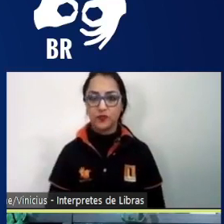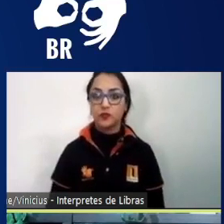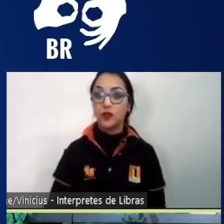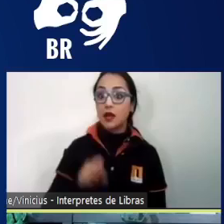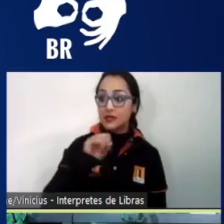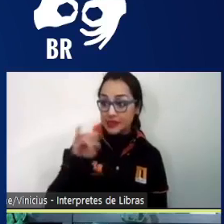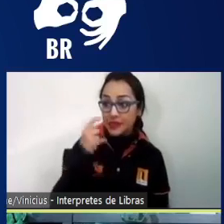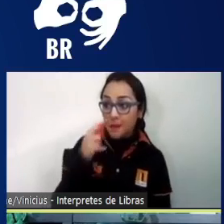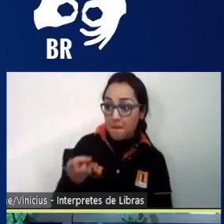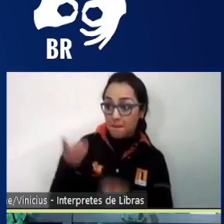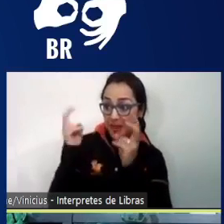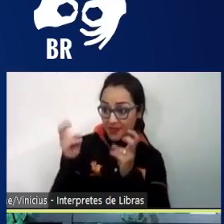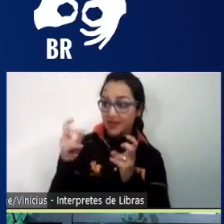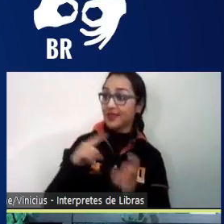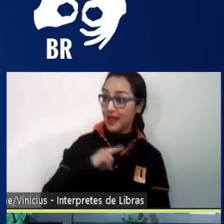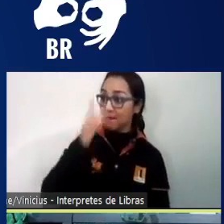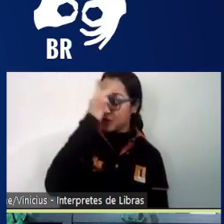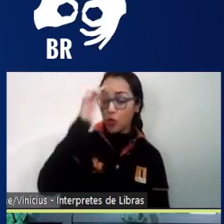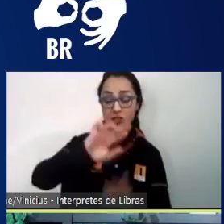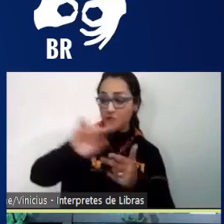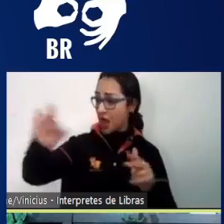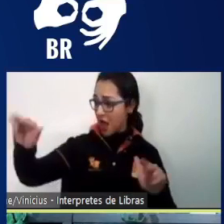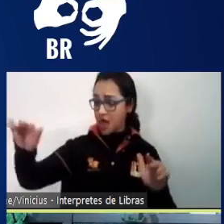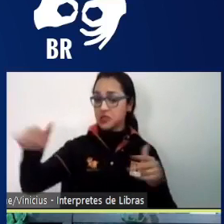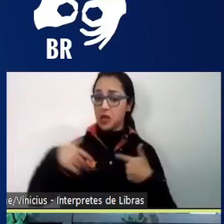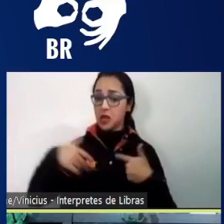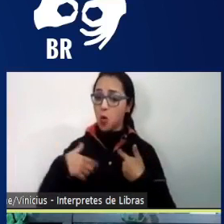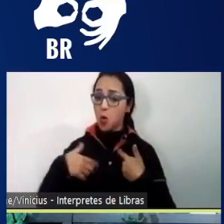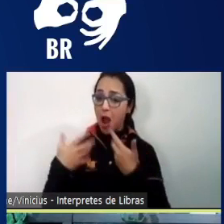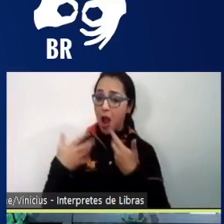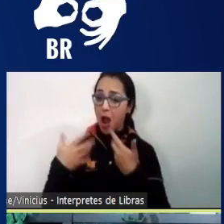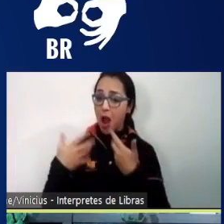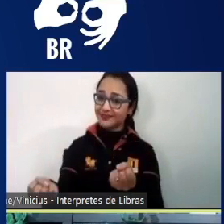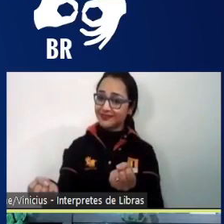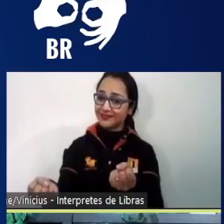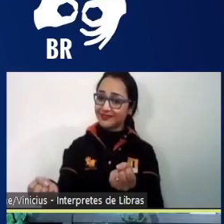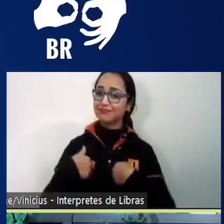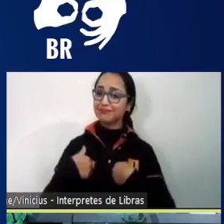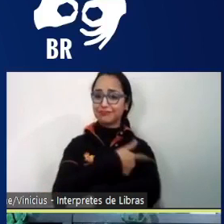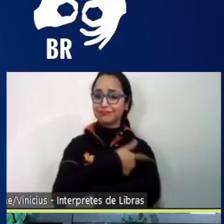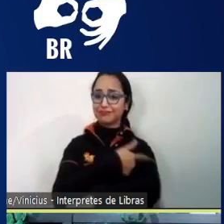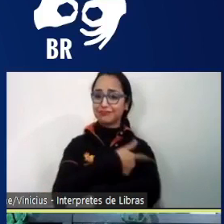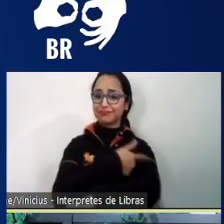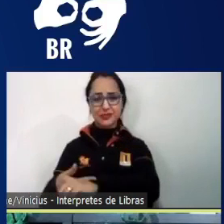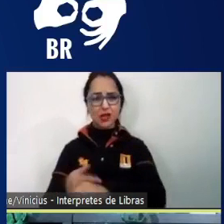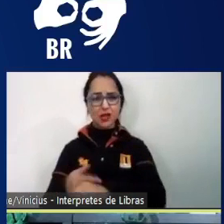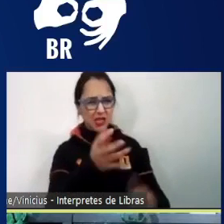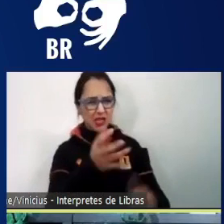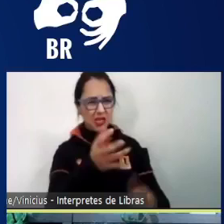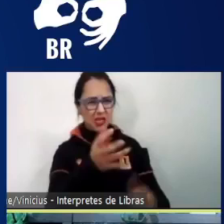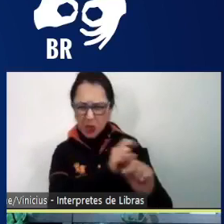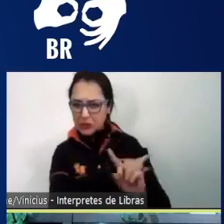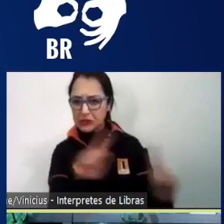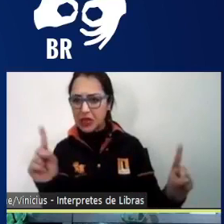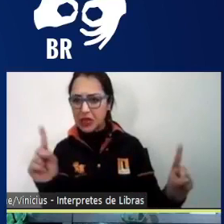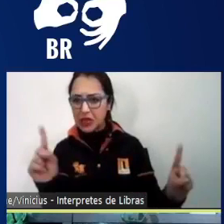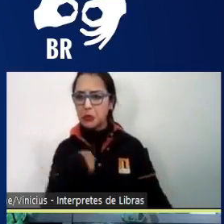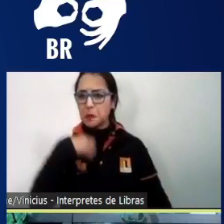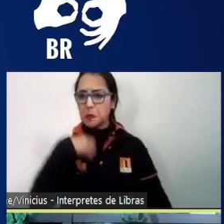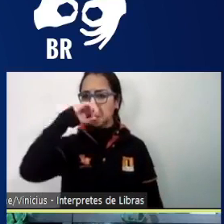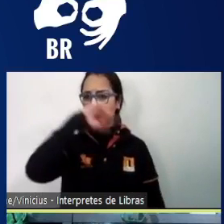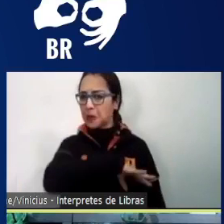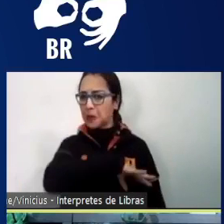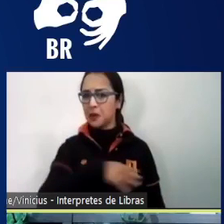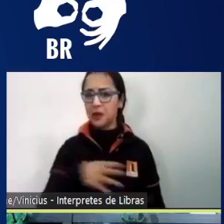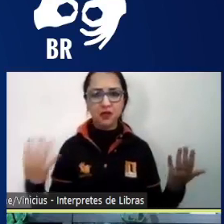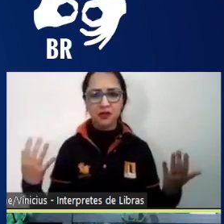isso é civilizado. Quem não aceita isso é bárbaro. Pode falar quantas